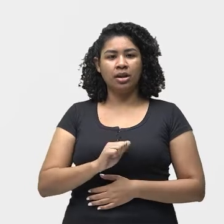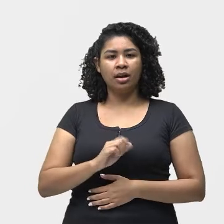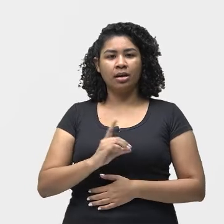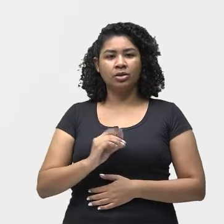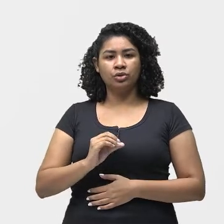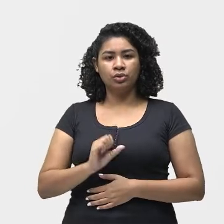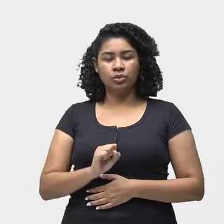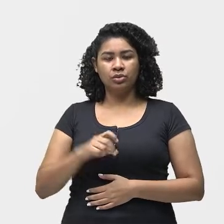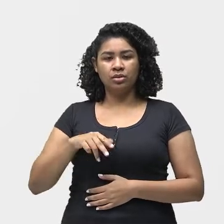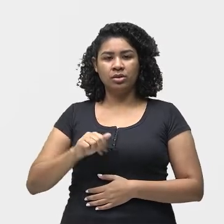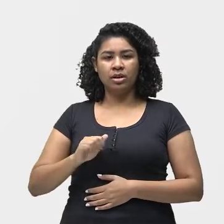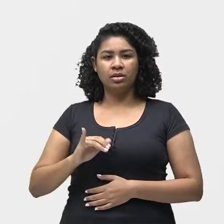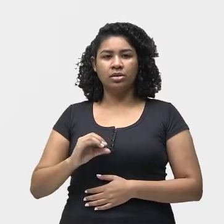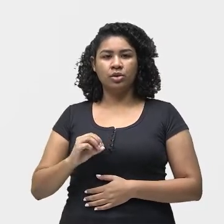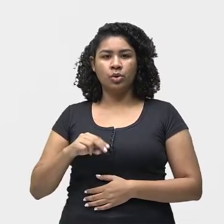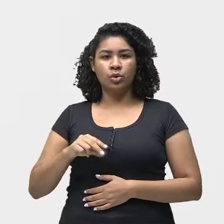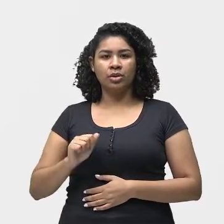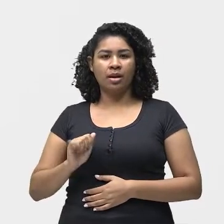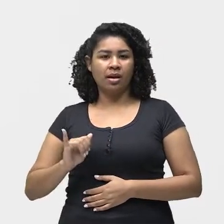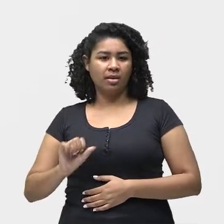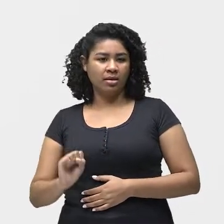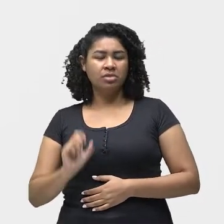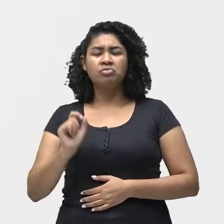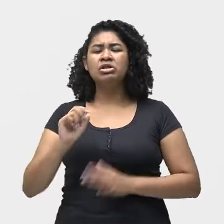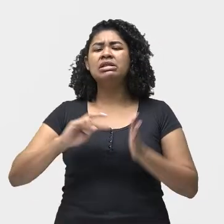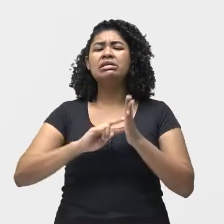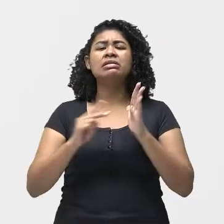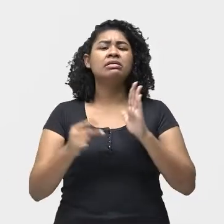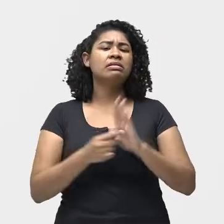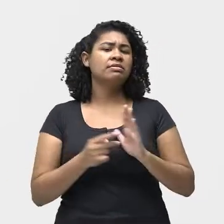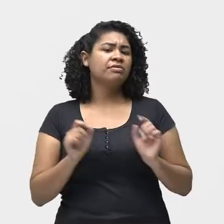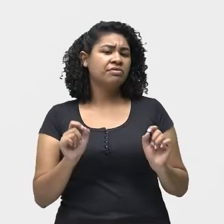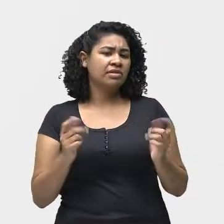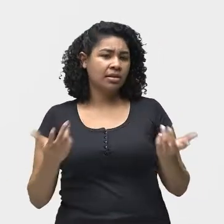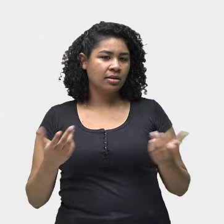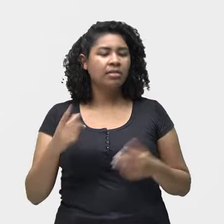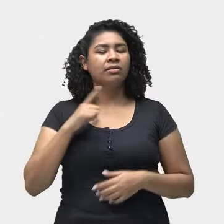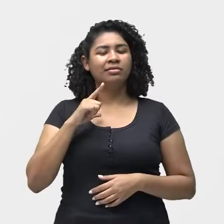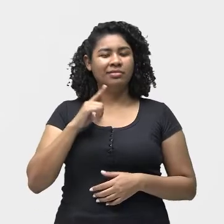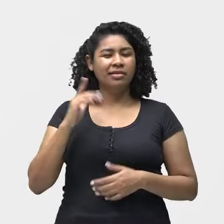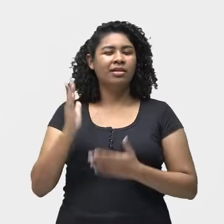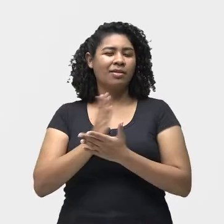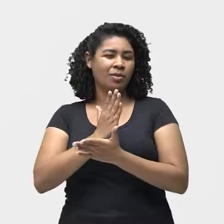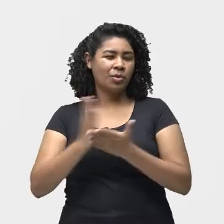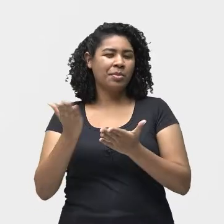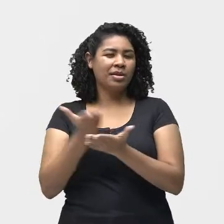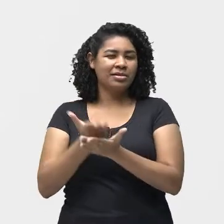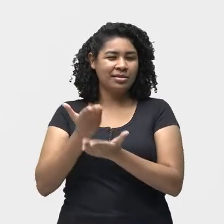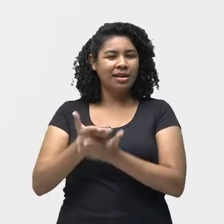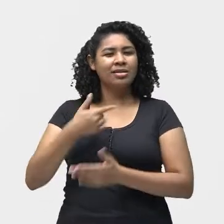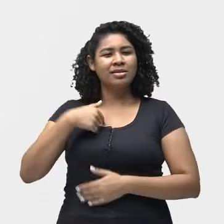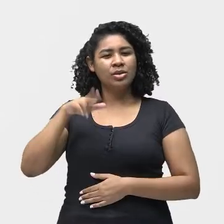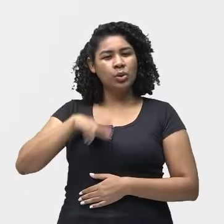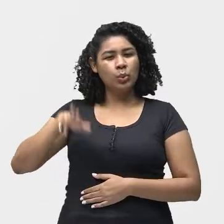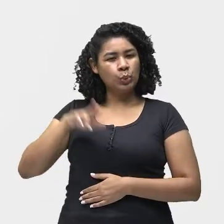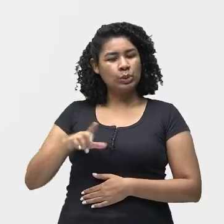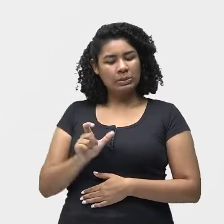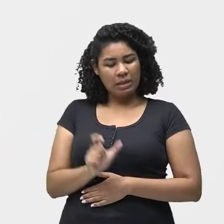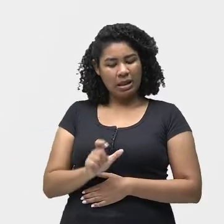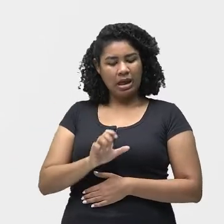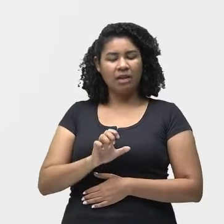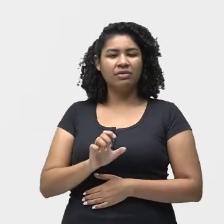dessas questões todas, né? Já tem umas 2, 3 aulas que a gente fala desse termo, mas professor, e daí? O